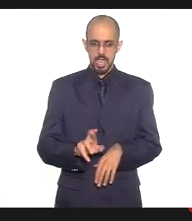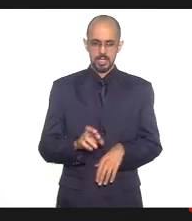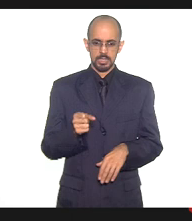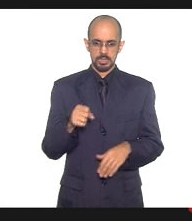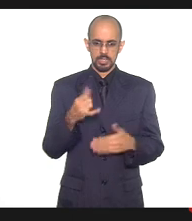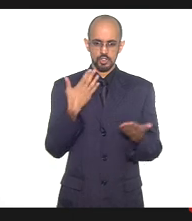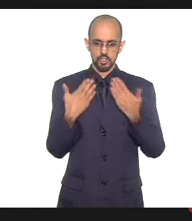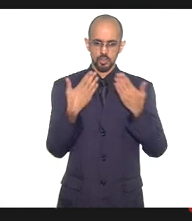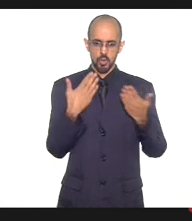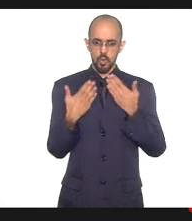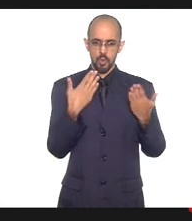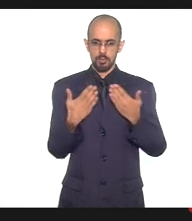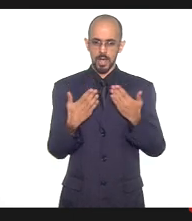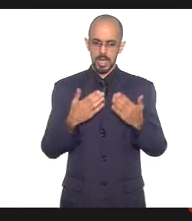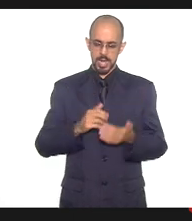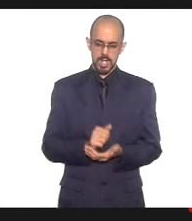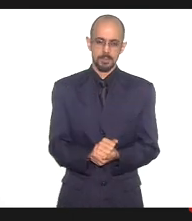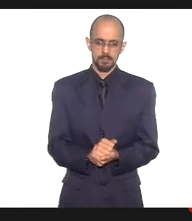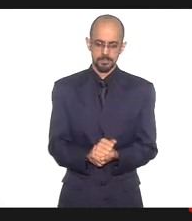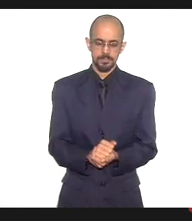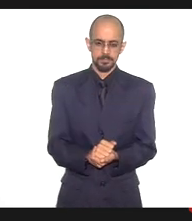de R$260 milhões.